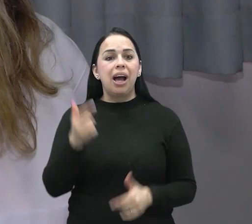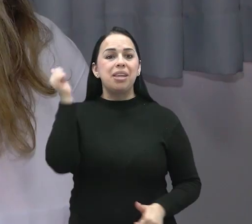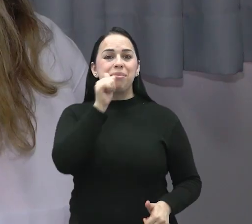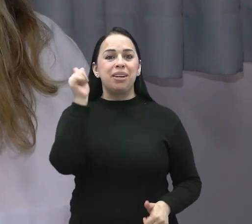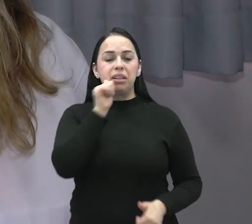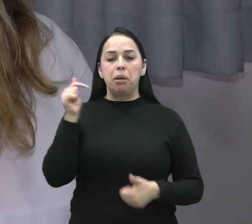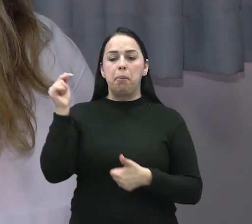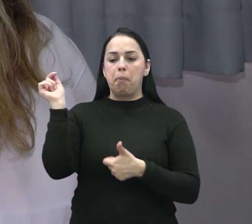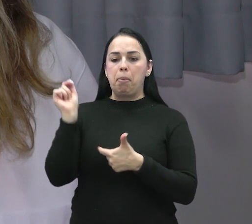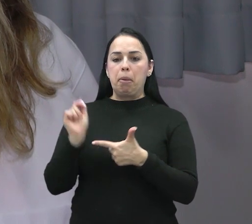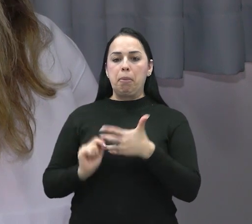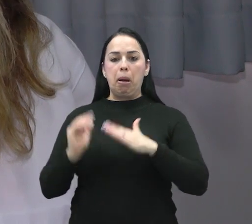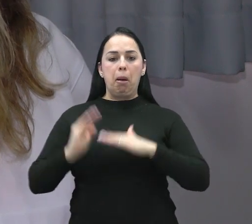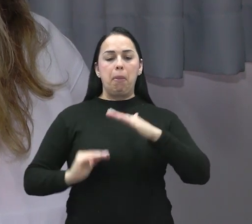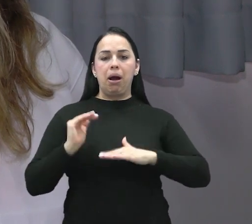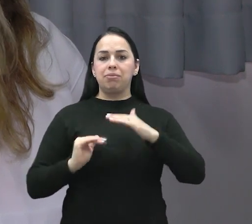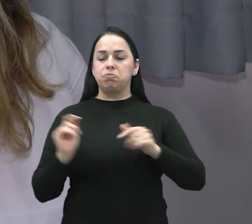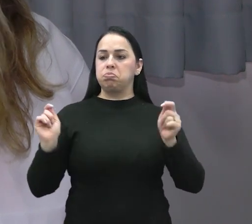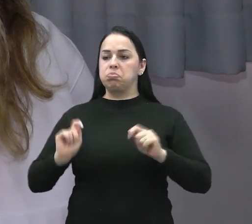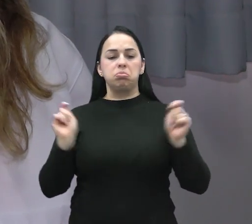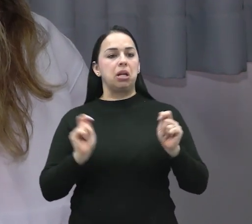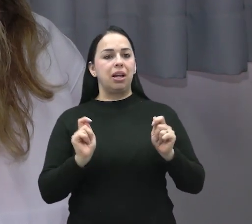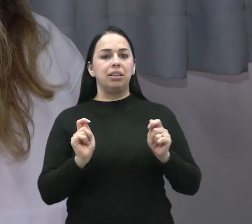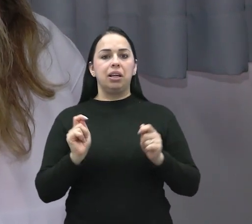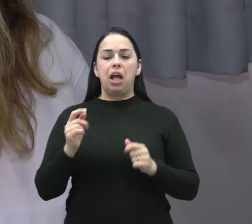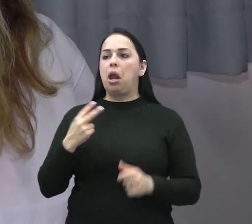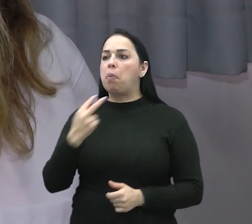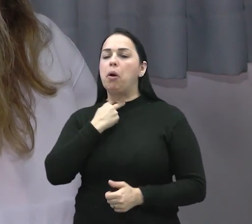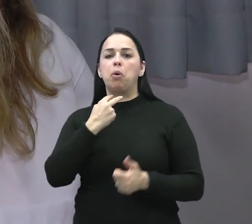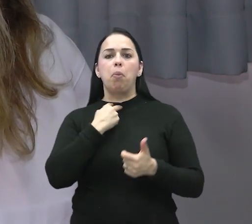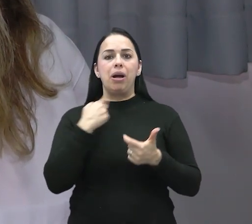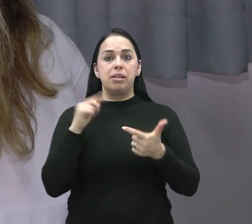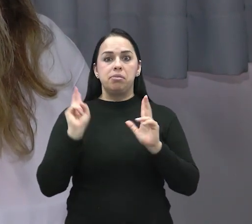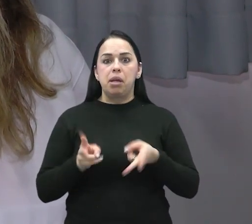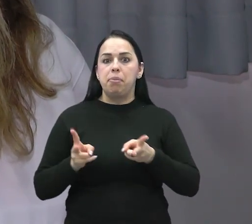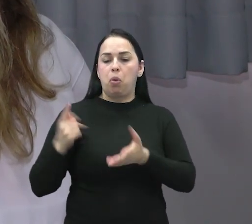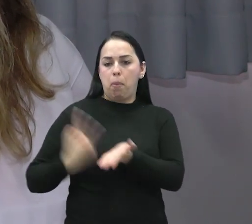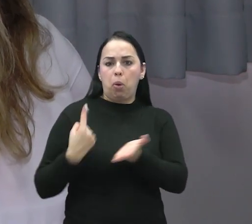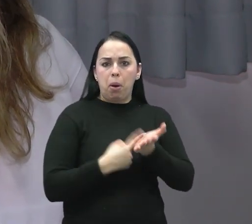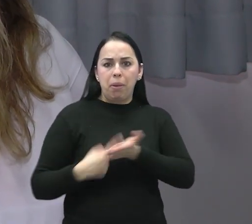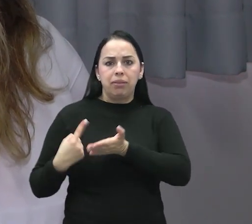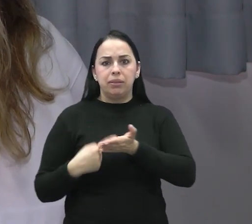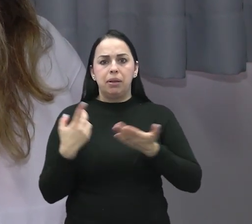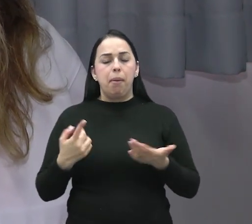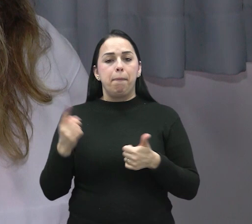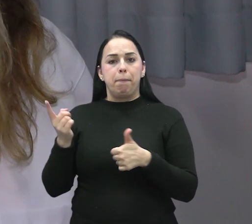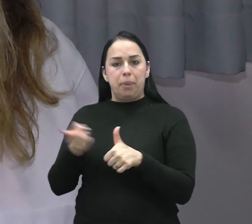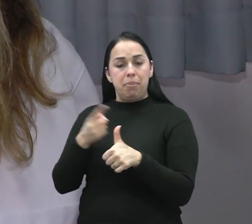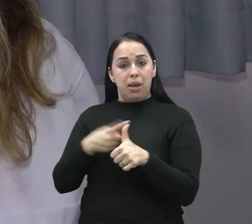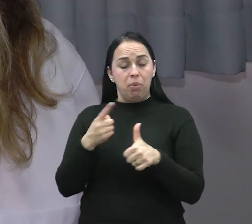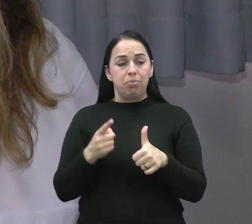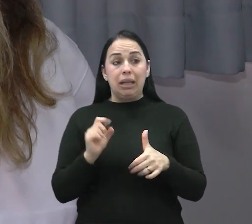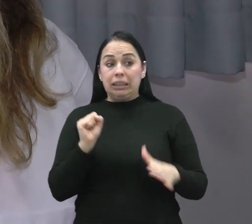anos. Hoje, a mulher moderna, ela tem muitas atividades, ela é muito ocupada. Então, para ela tomar uma decisão de realmente engravidar,